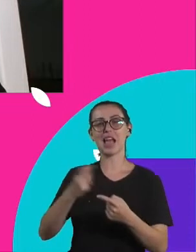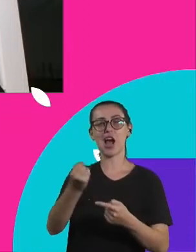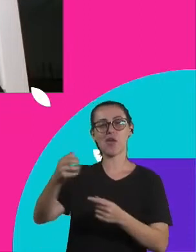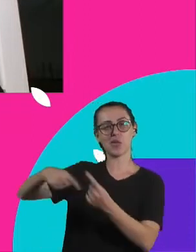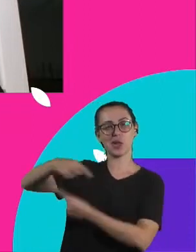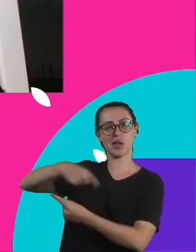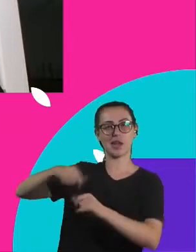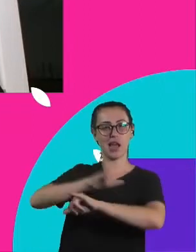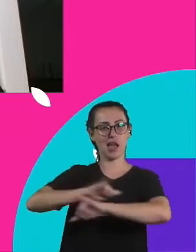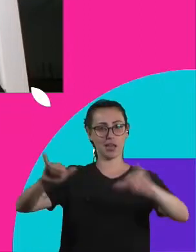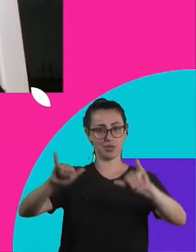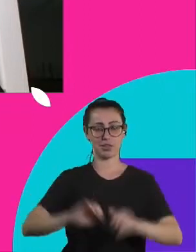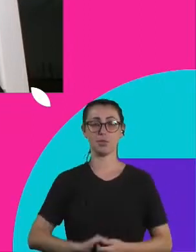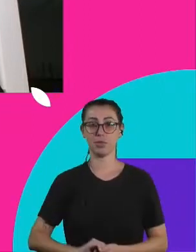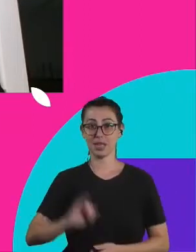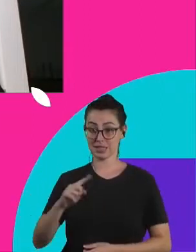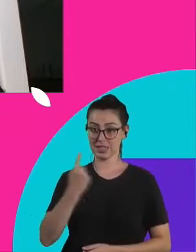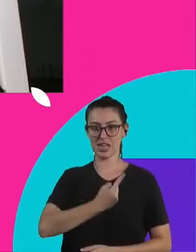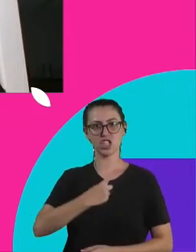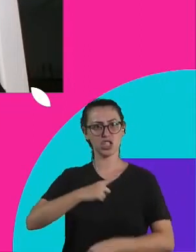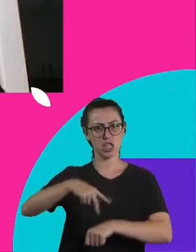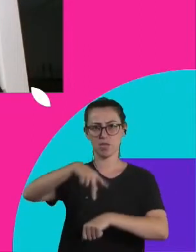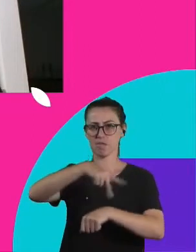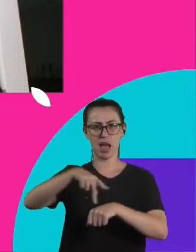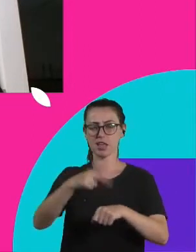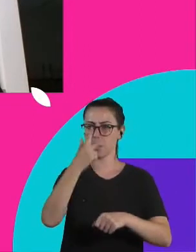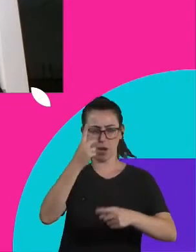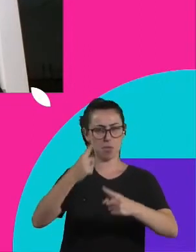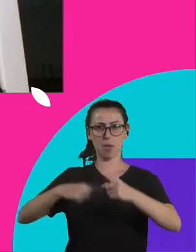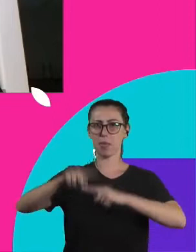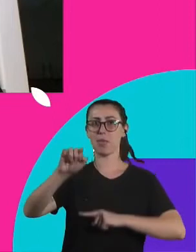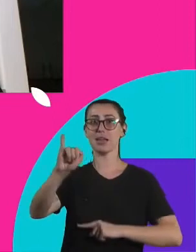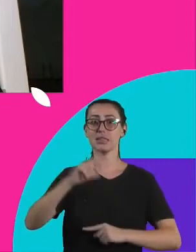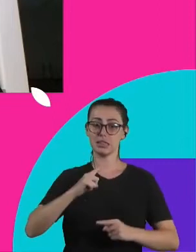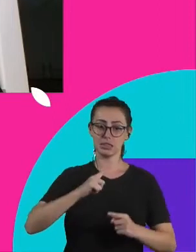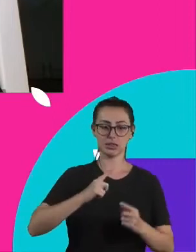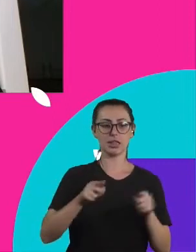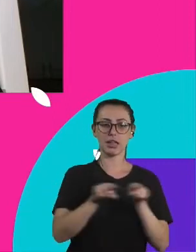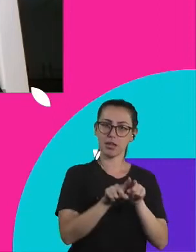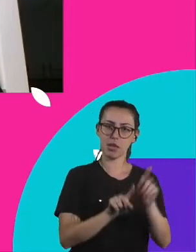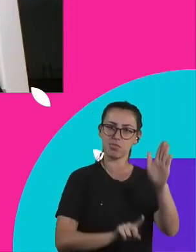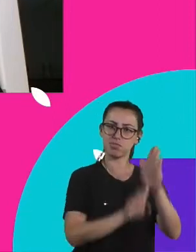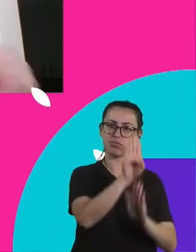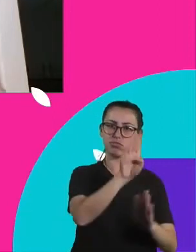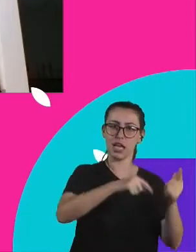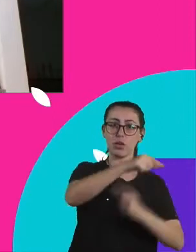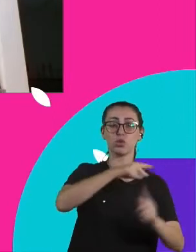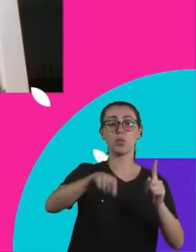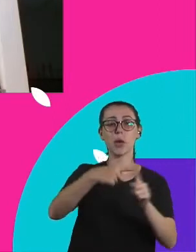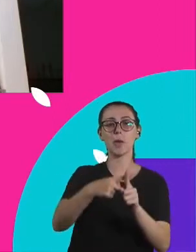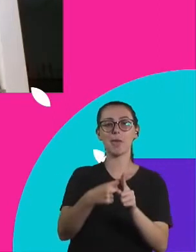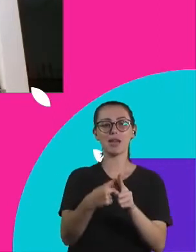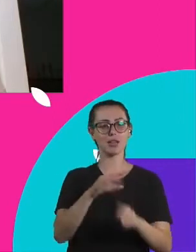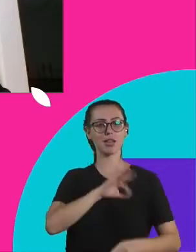Só há possibilidade de você ter um país próspero na medida em que você tenha desenvolvimento econômico e distribuição de renda. Se você não distribui a renda, na